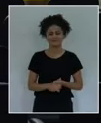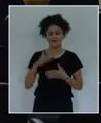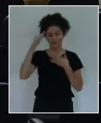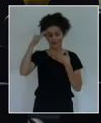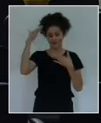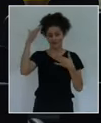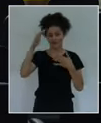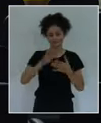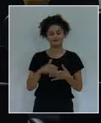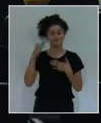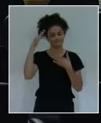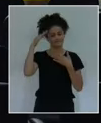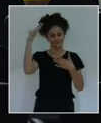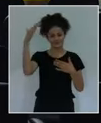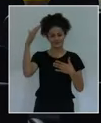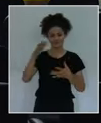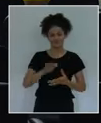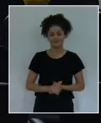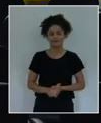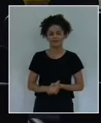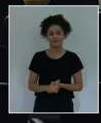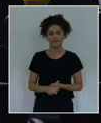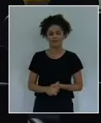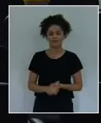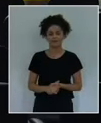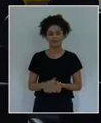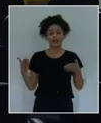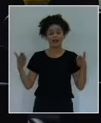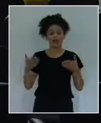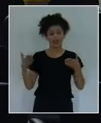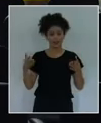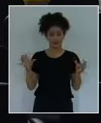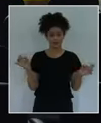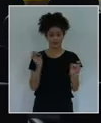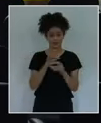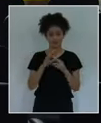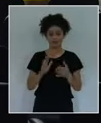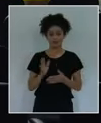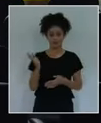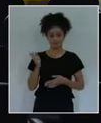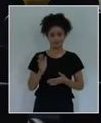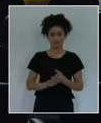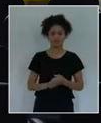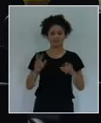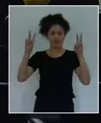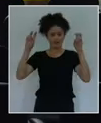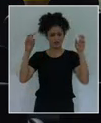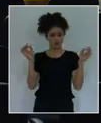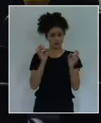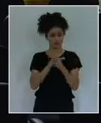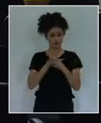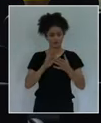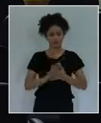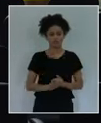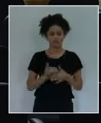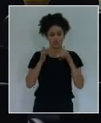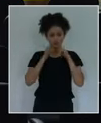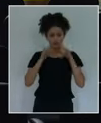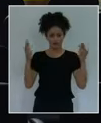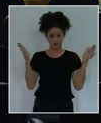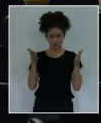Obrigado, Cícero. Obrigado, senhor. Nós vamos já para o encerramento. Não havendo mais nenhum assunto a ser tratado, eu vou